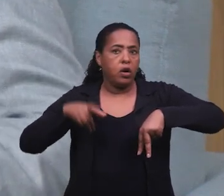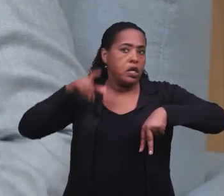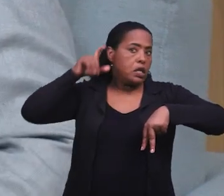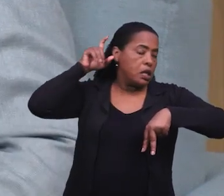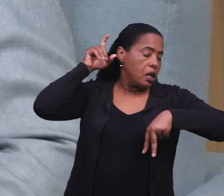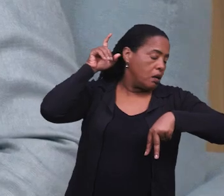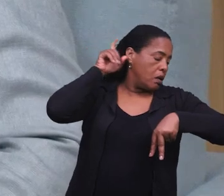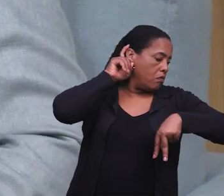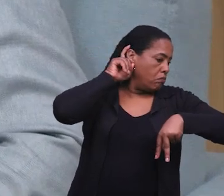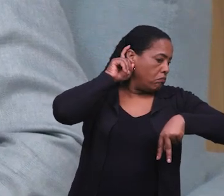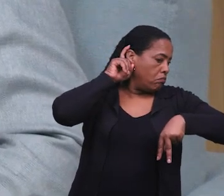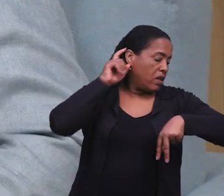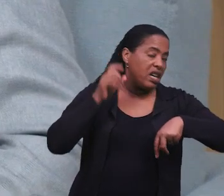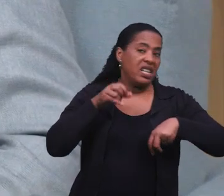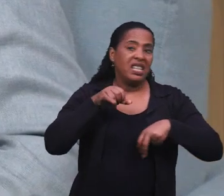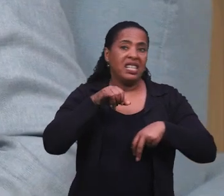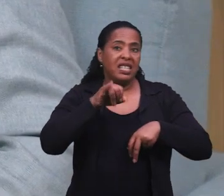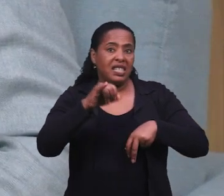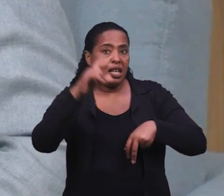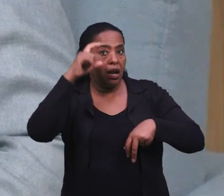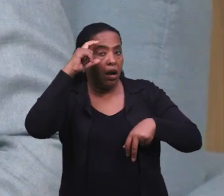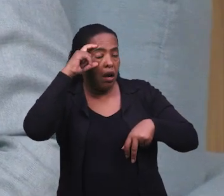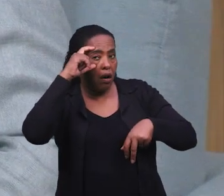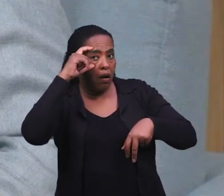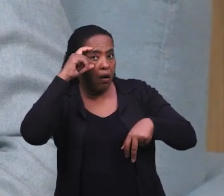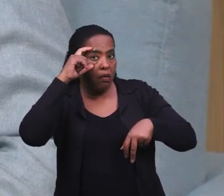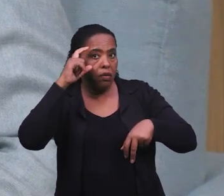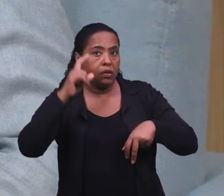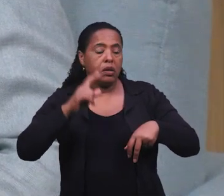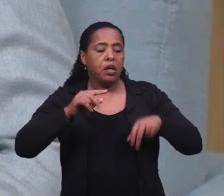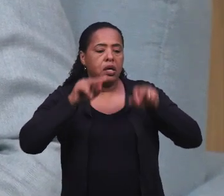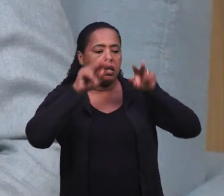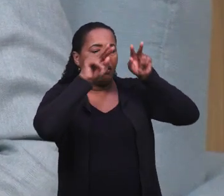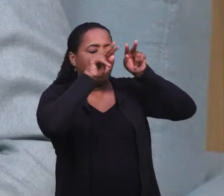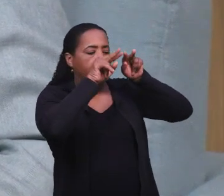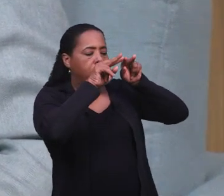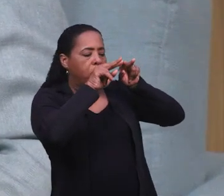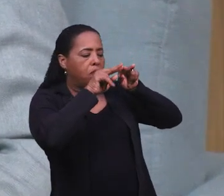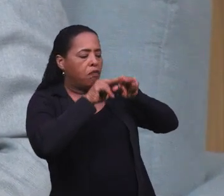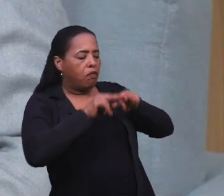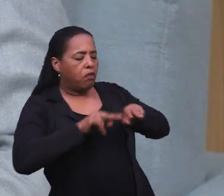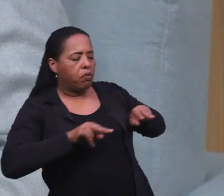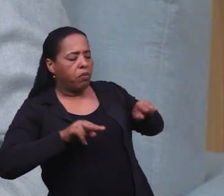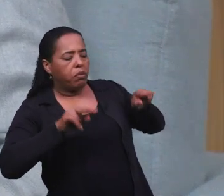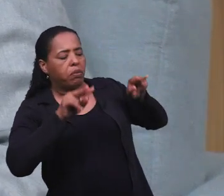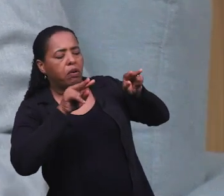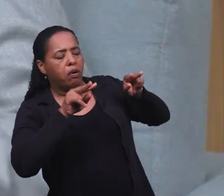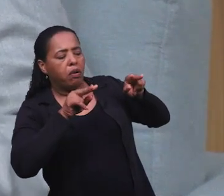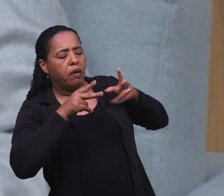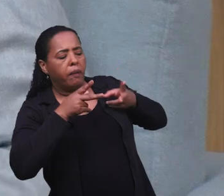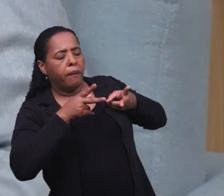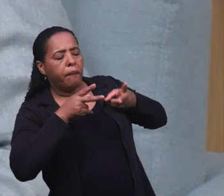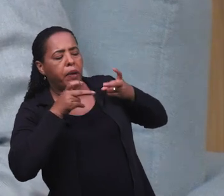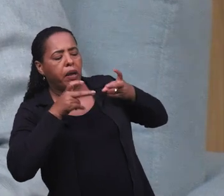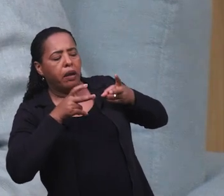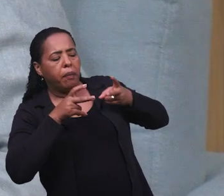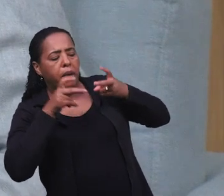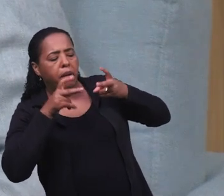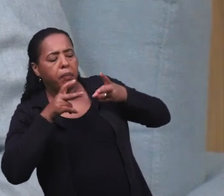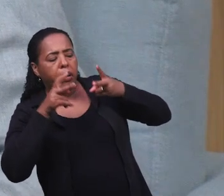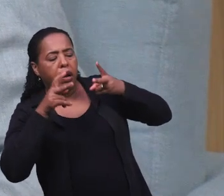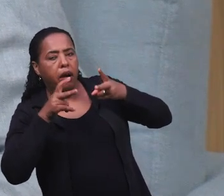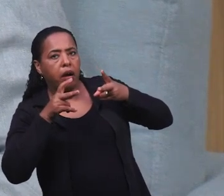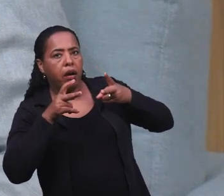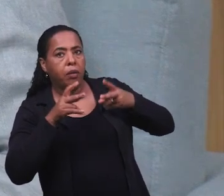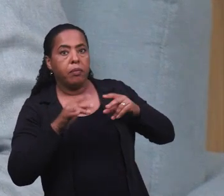segunda pergunta ela vem da nossa irmã Isabela Prates, ela que reúne aqui no município de Vila Velha, na